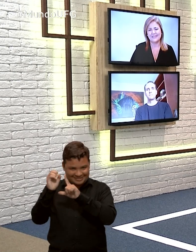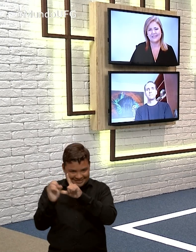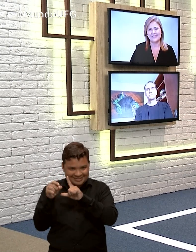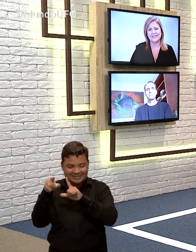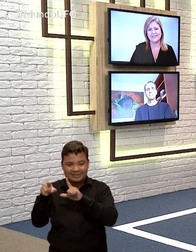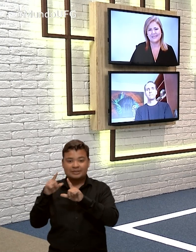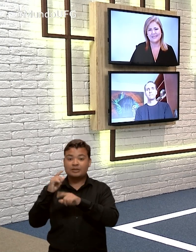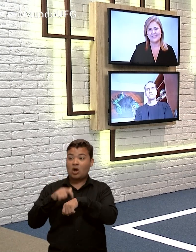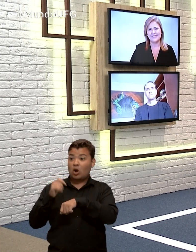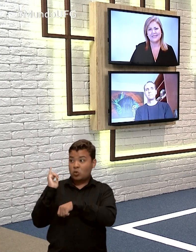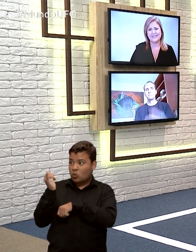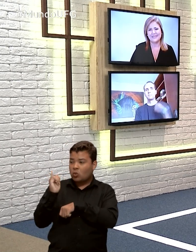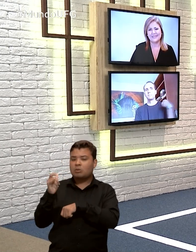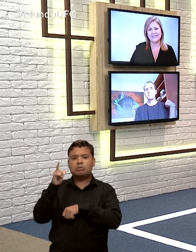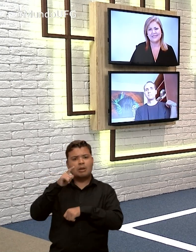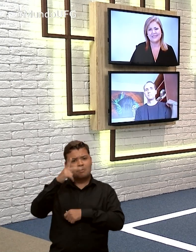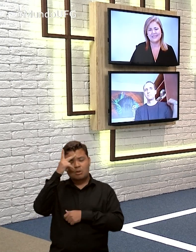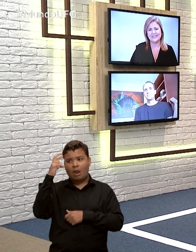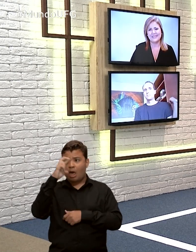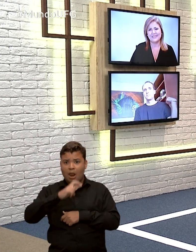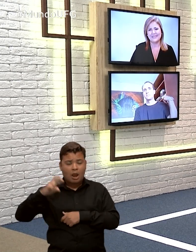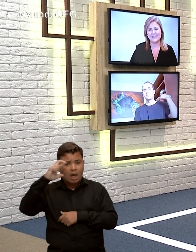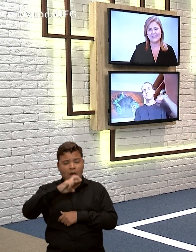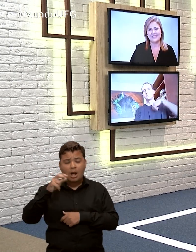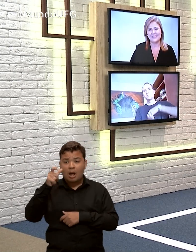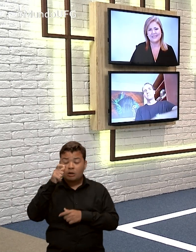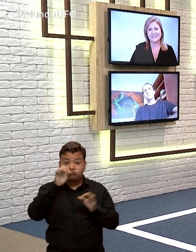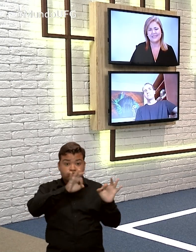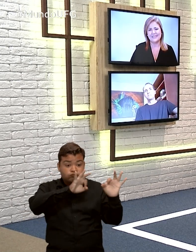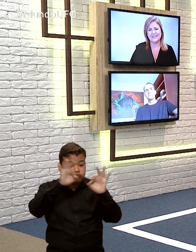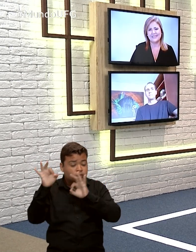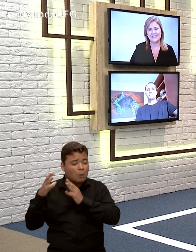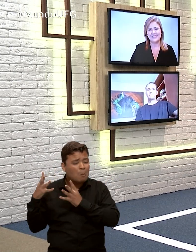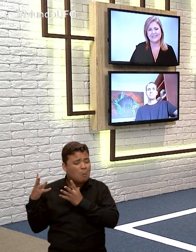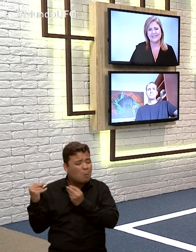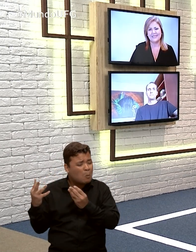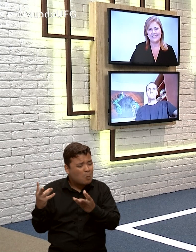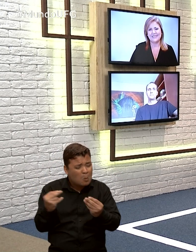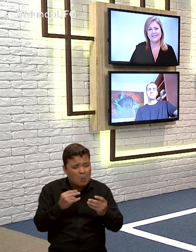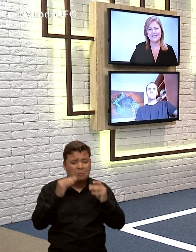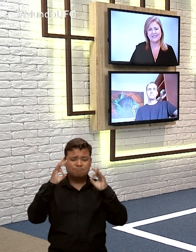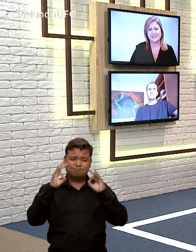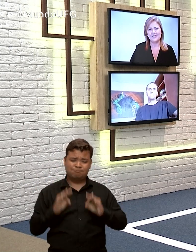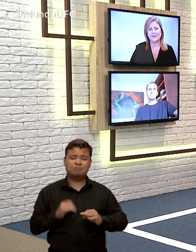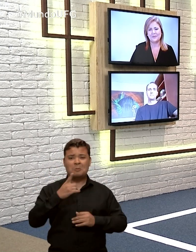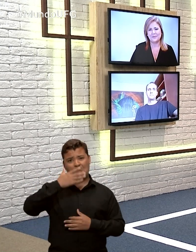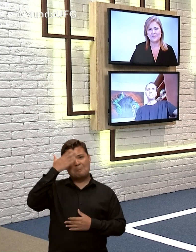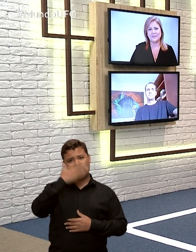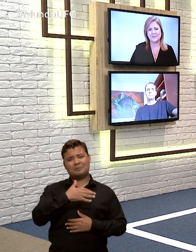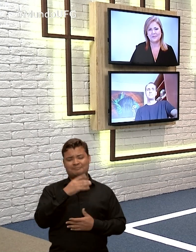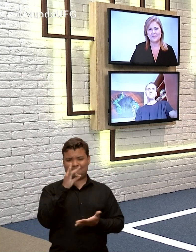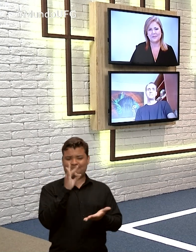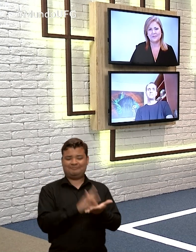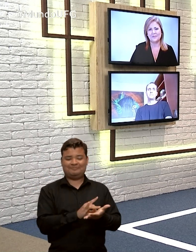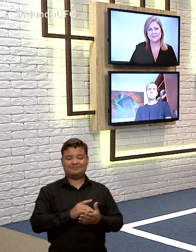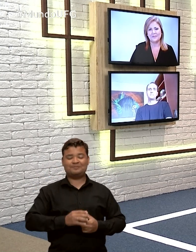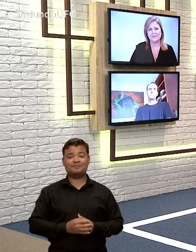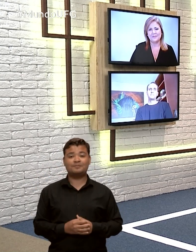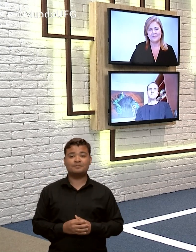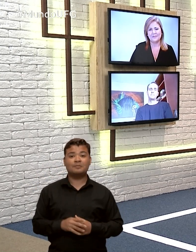então o que ela está falando, realmente nos números também demonstram aí. E, professor